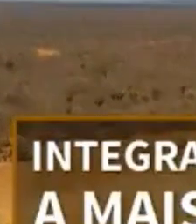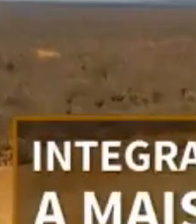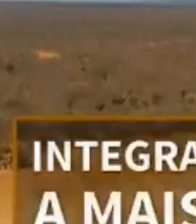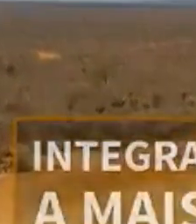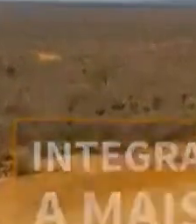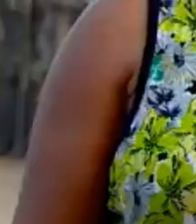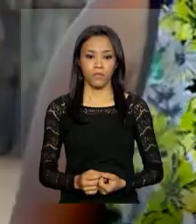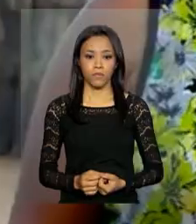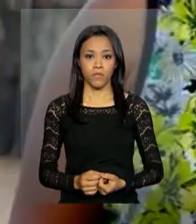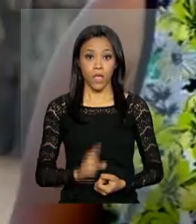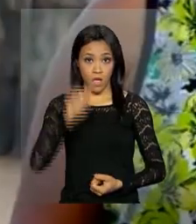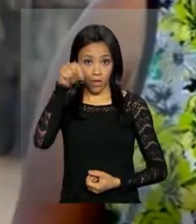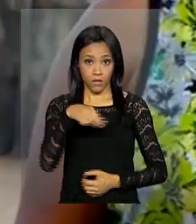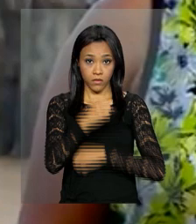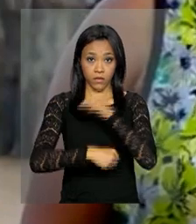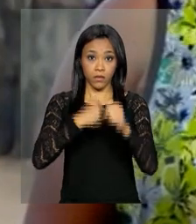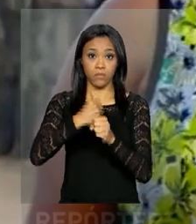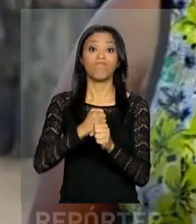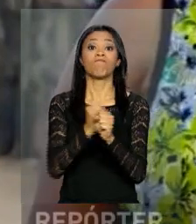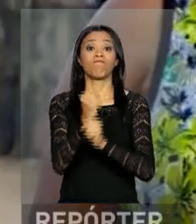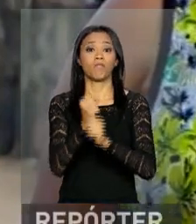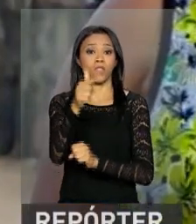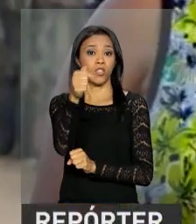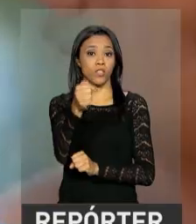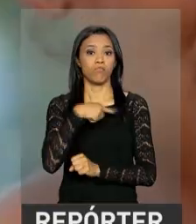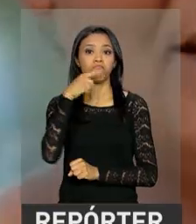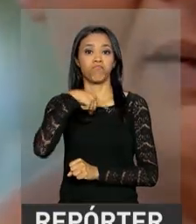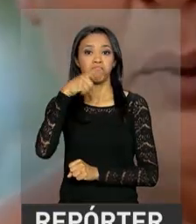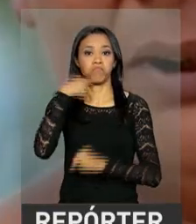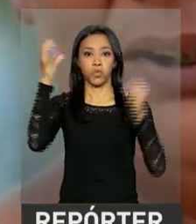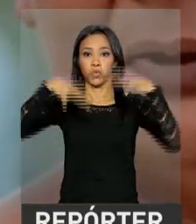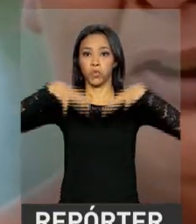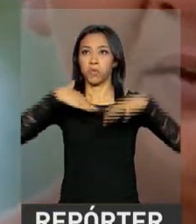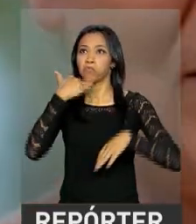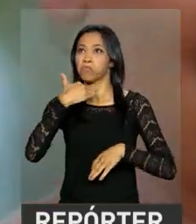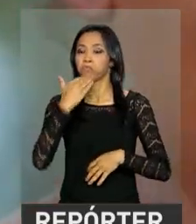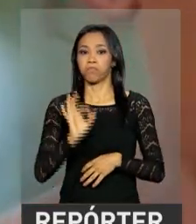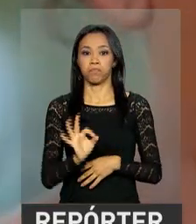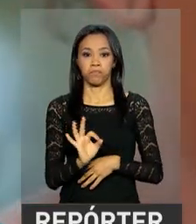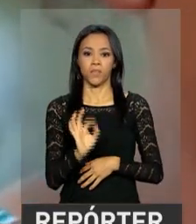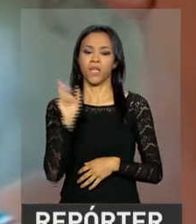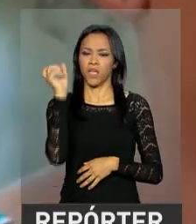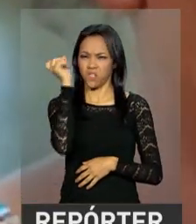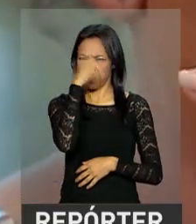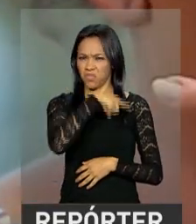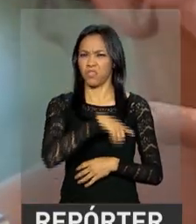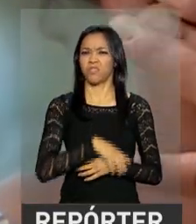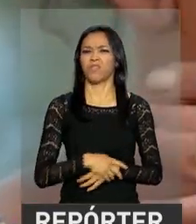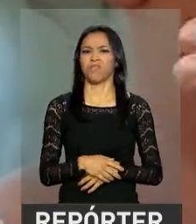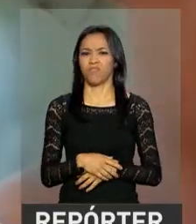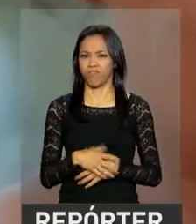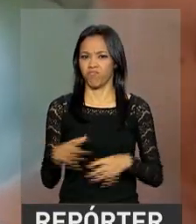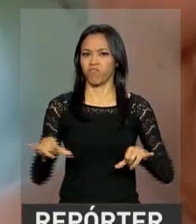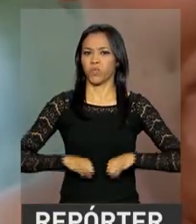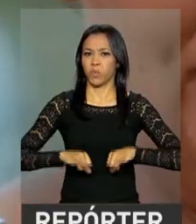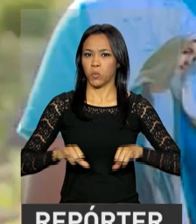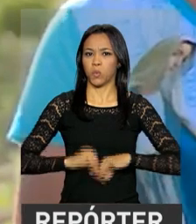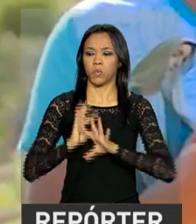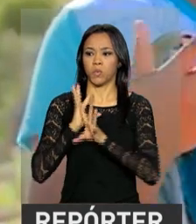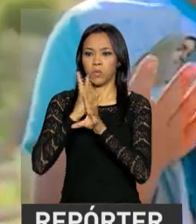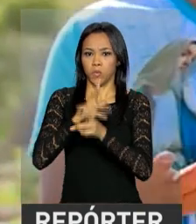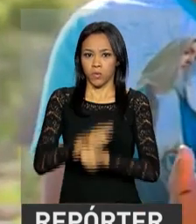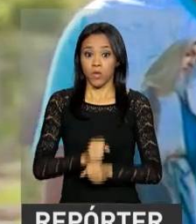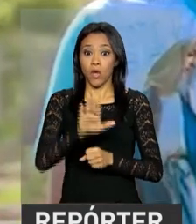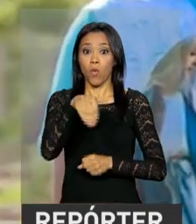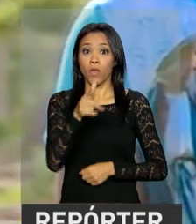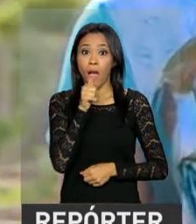Esse ano vai fazer 7 anos sem chover aqui para nós. É muito difícil, a dificuldade é grande. Por isso que eu digo,